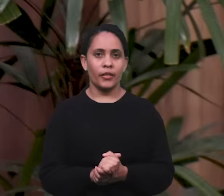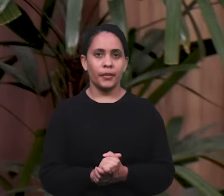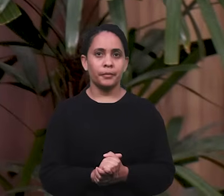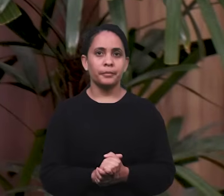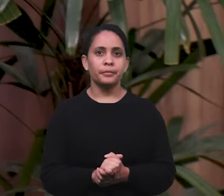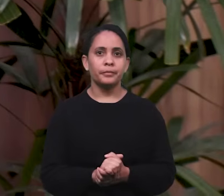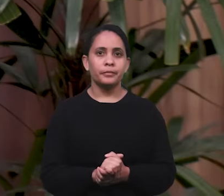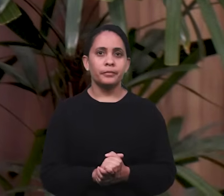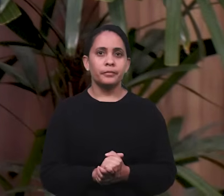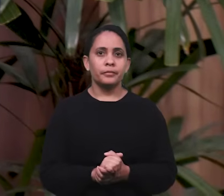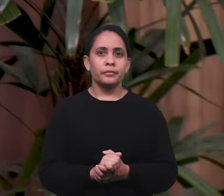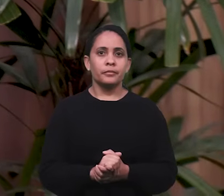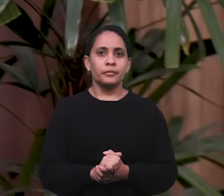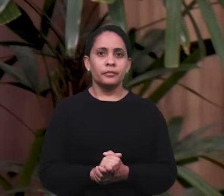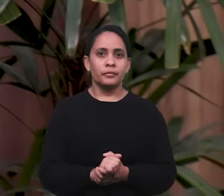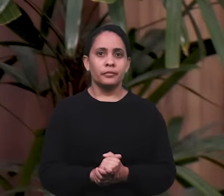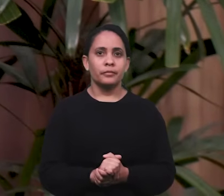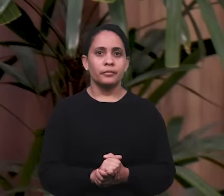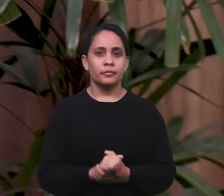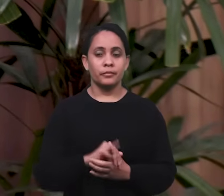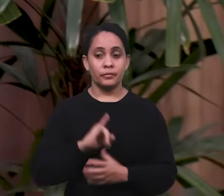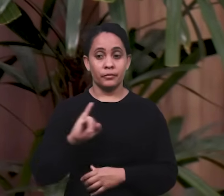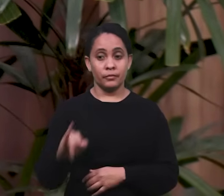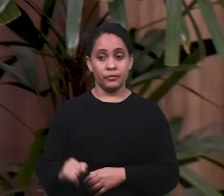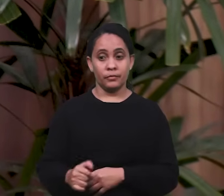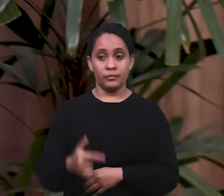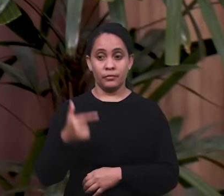Quando Jacó